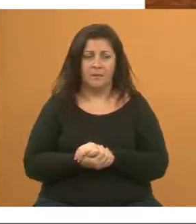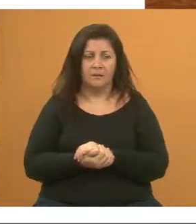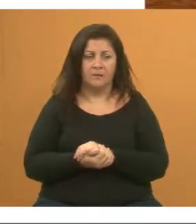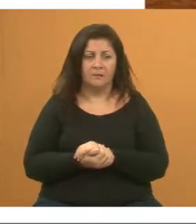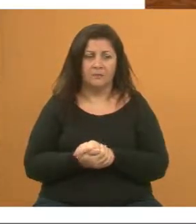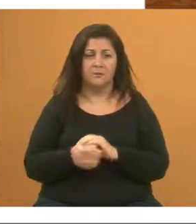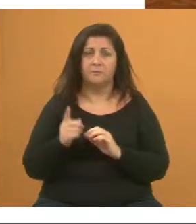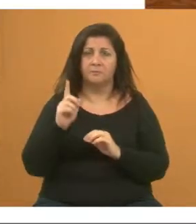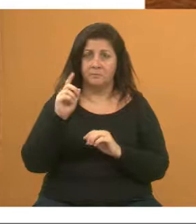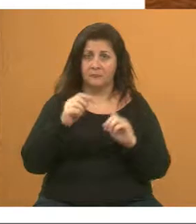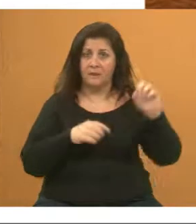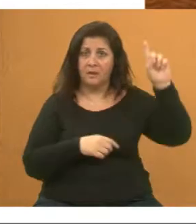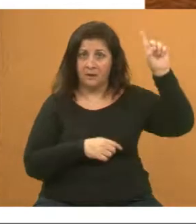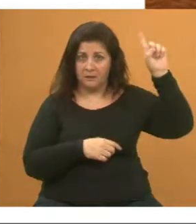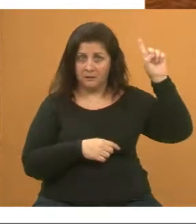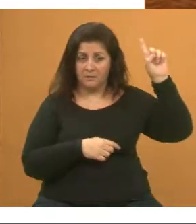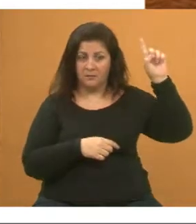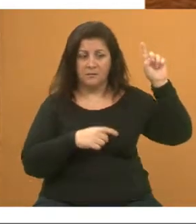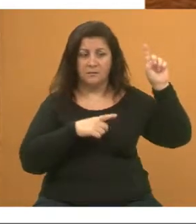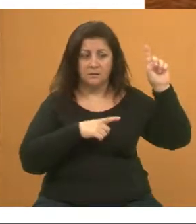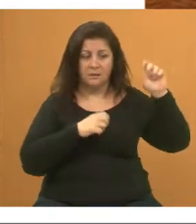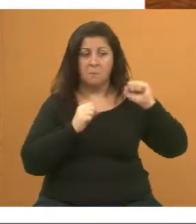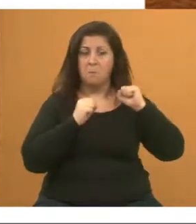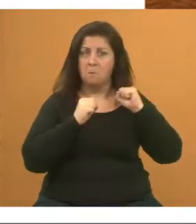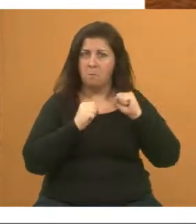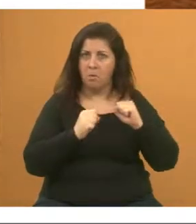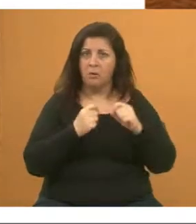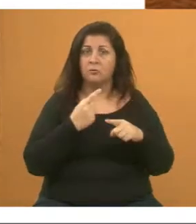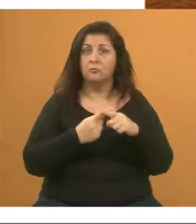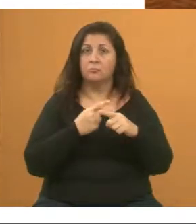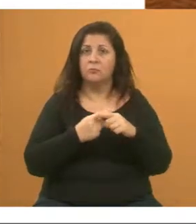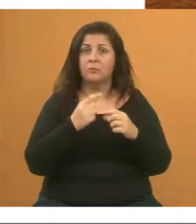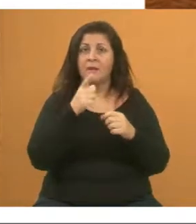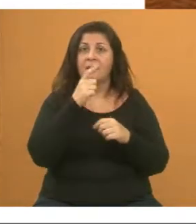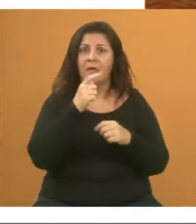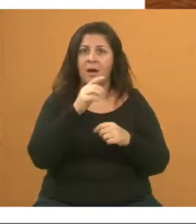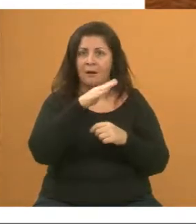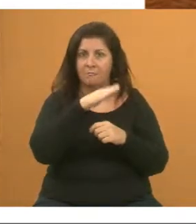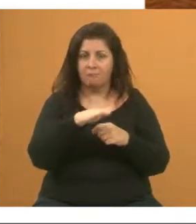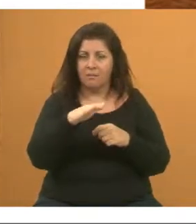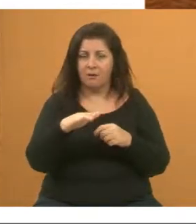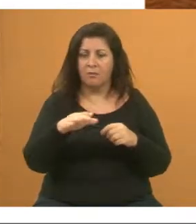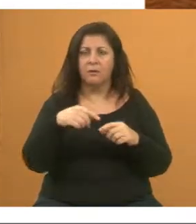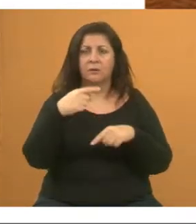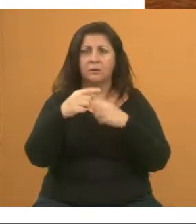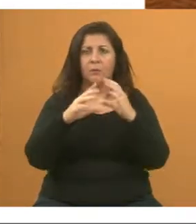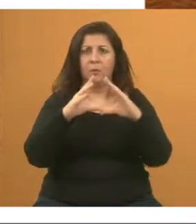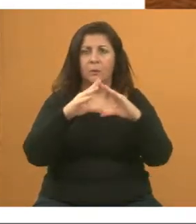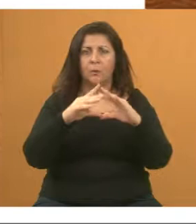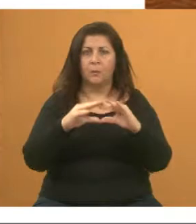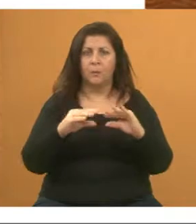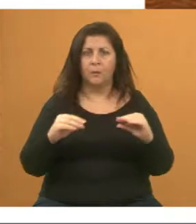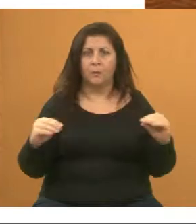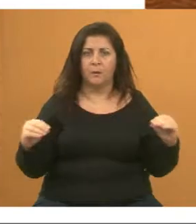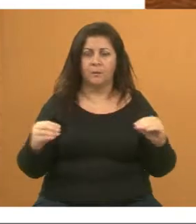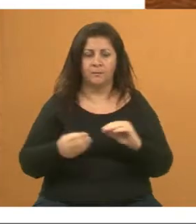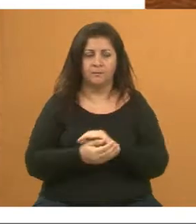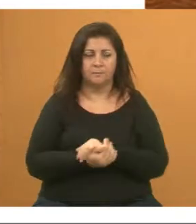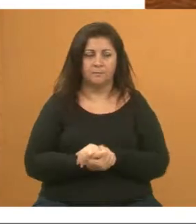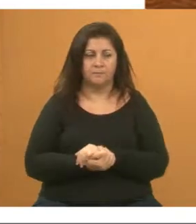slide. Aí, olha, já existem os canudinhos biodegradáveis, é uma questão de adaptação só. Próximo.